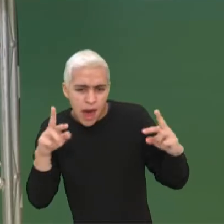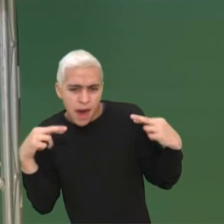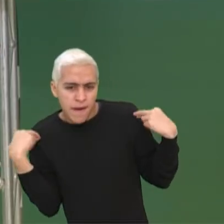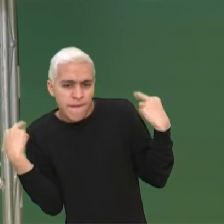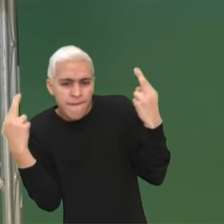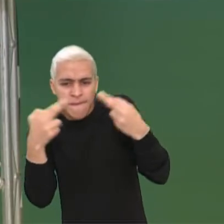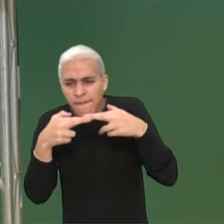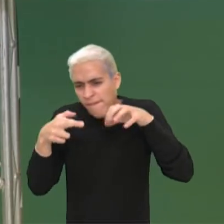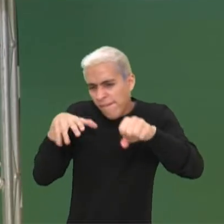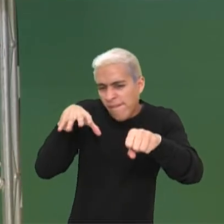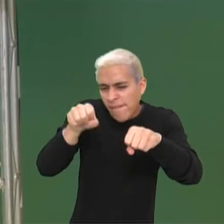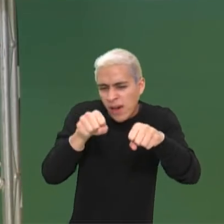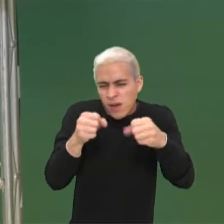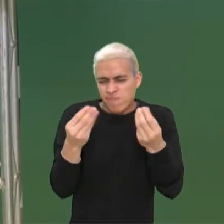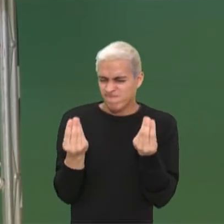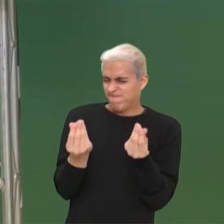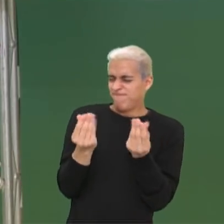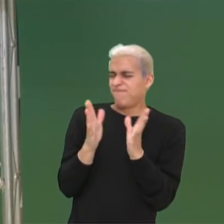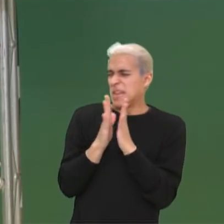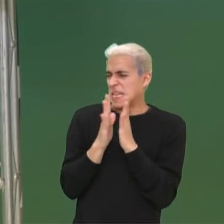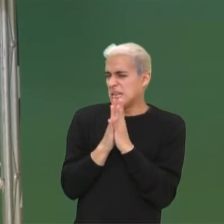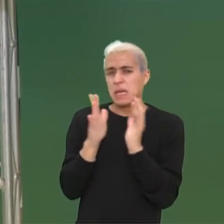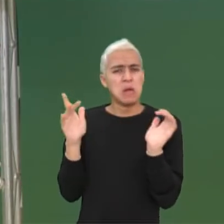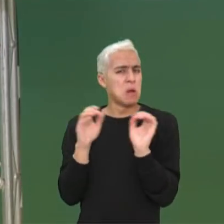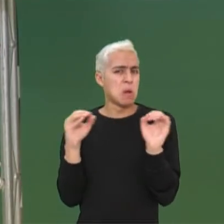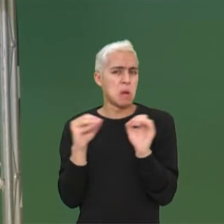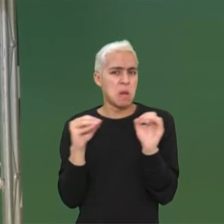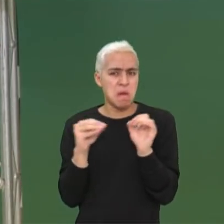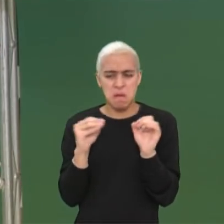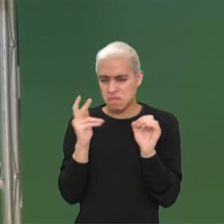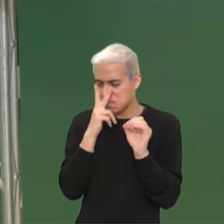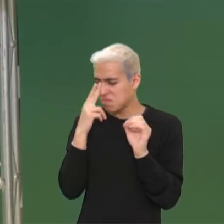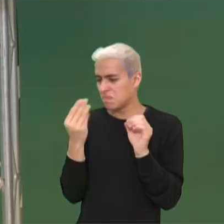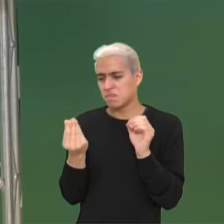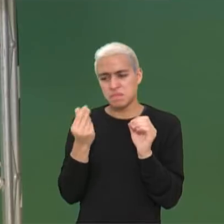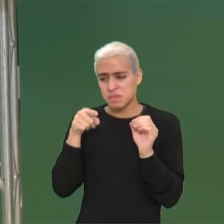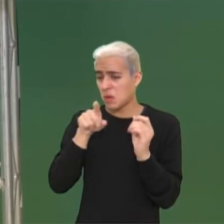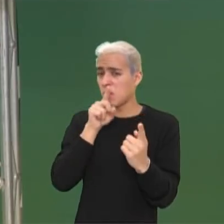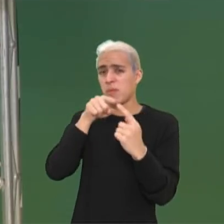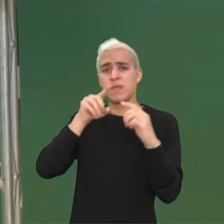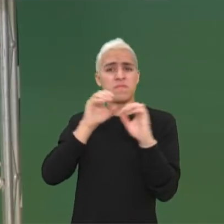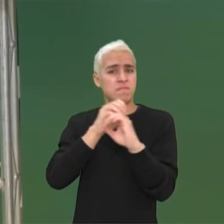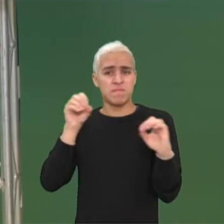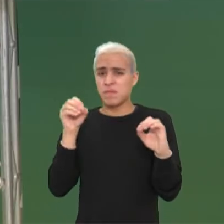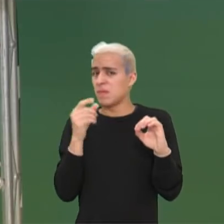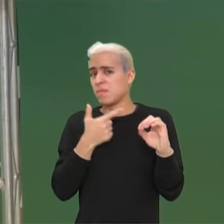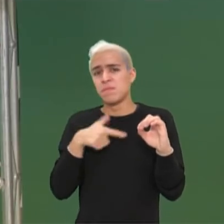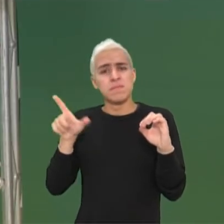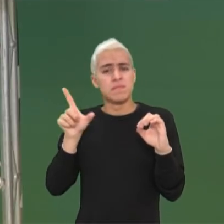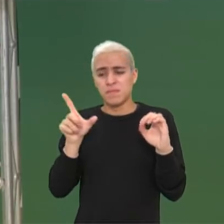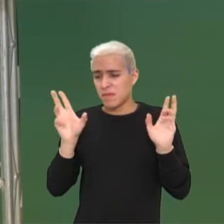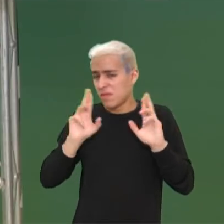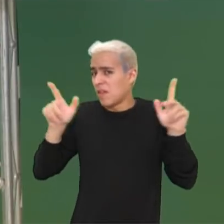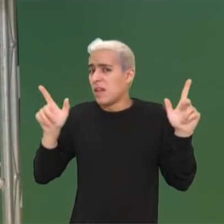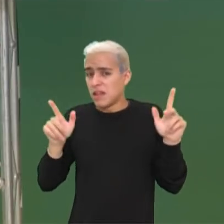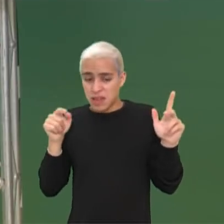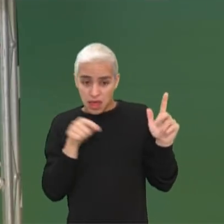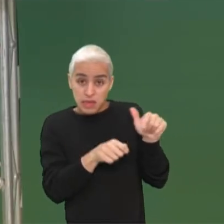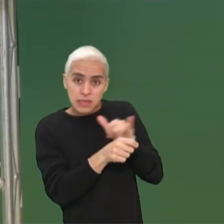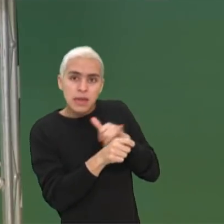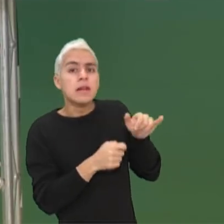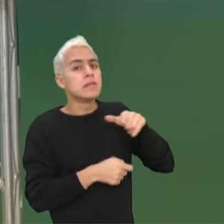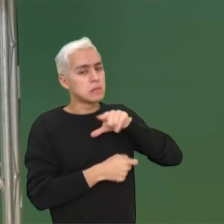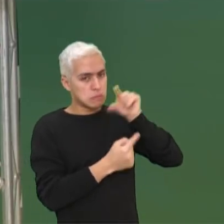esse território. Então ele não tem essa demarcação, assim, esse objetivo. Né? Ele é diferente do jogo de estratégia.